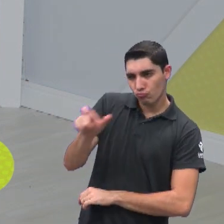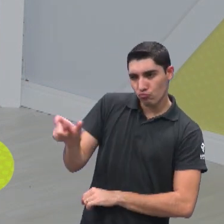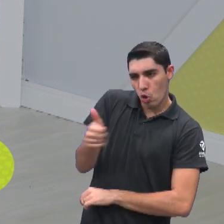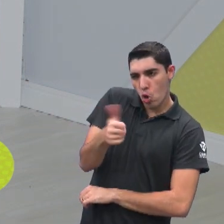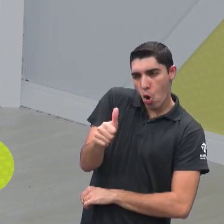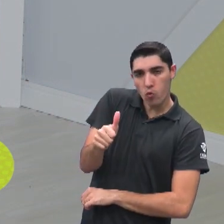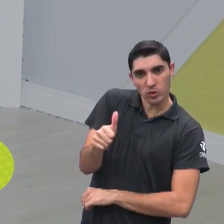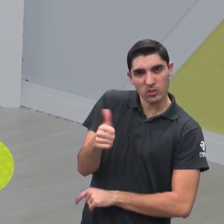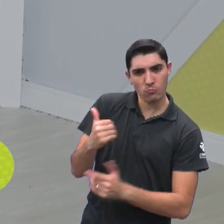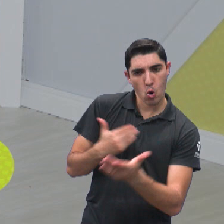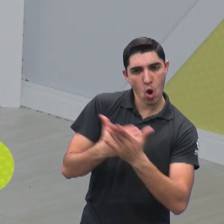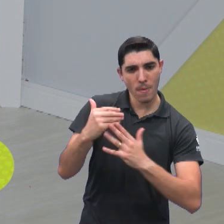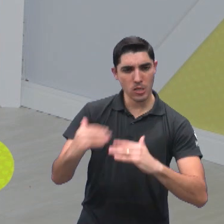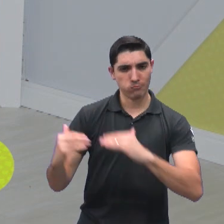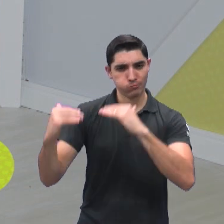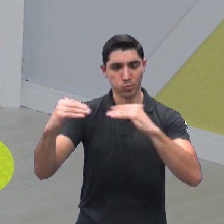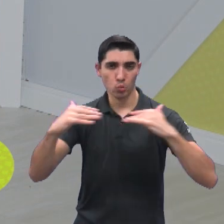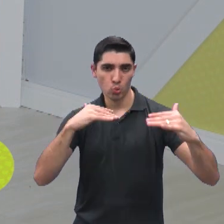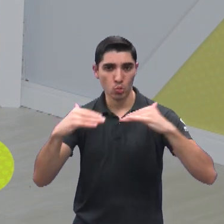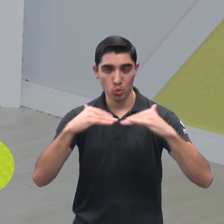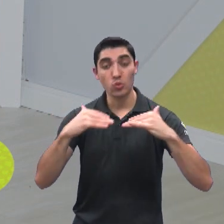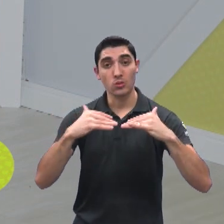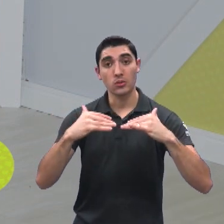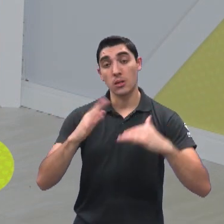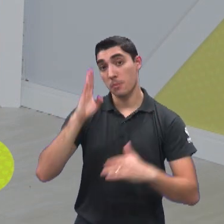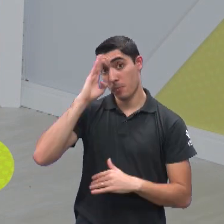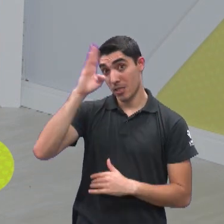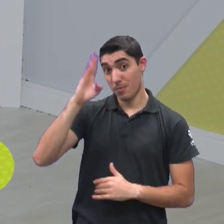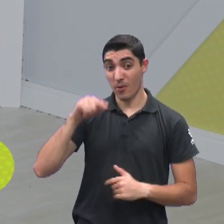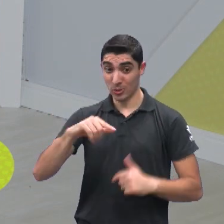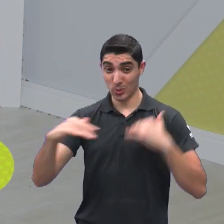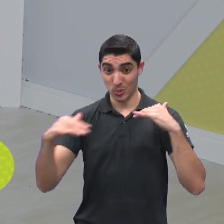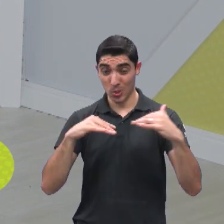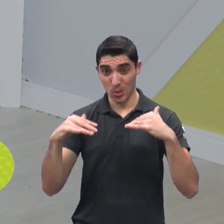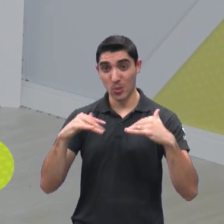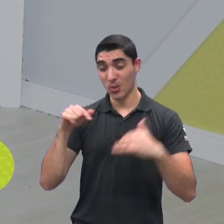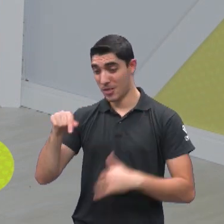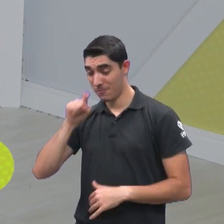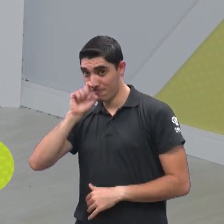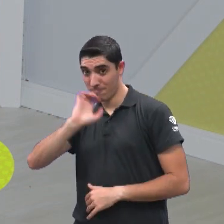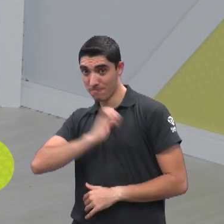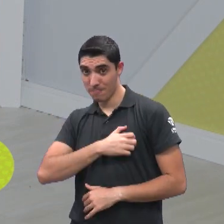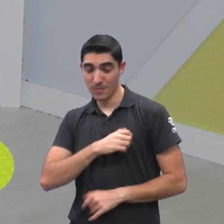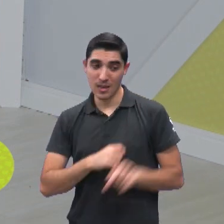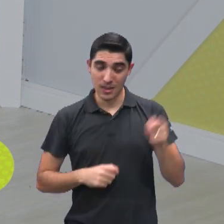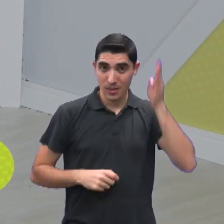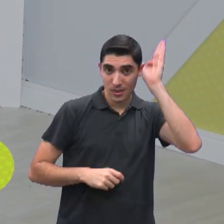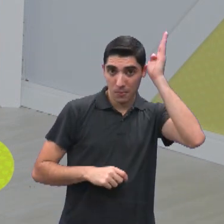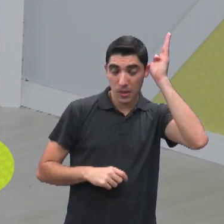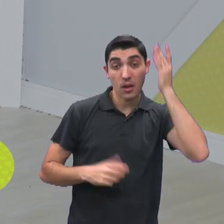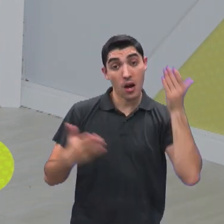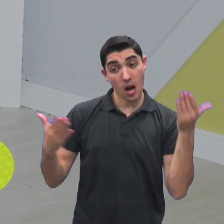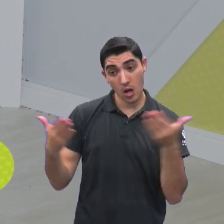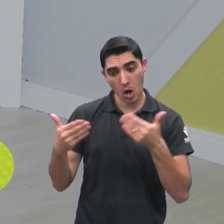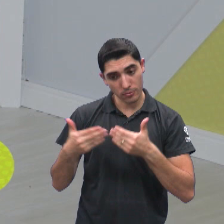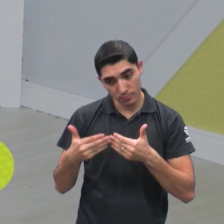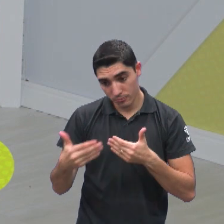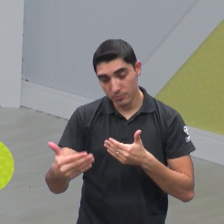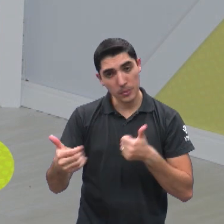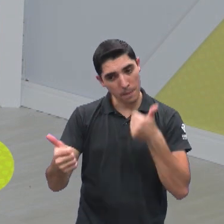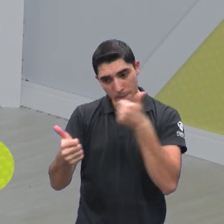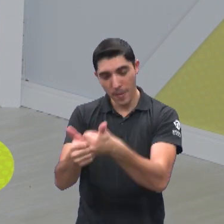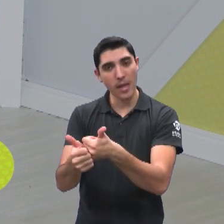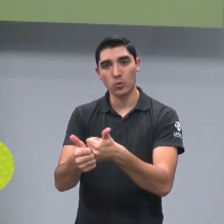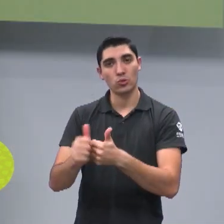formação para começar o campeonato, justamente contra o Taubaté. E é isso que tem, a preparação agora é reta final para enfrentar o